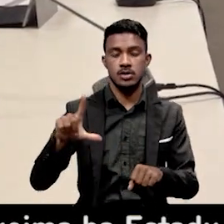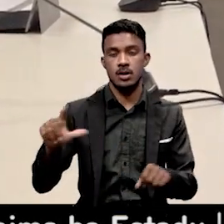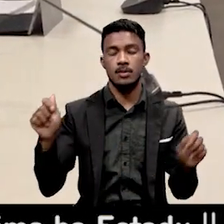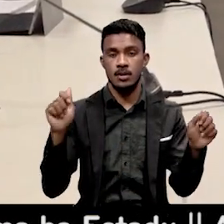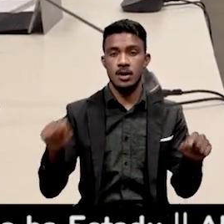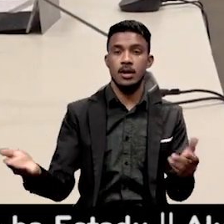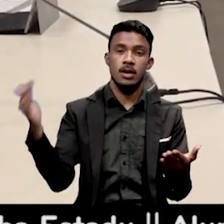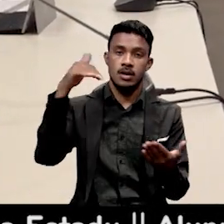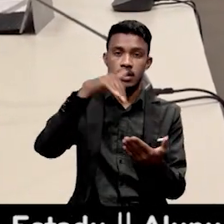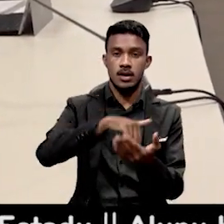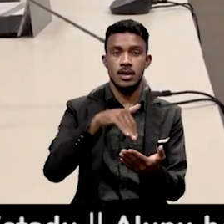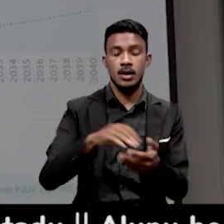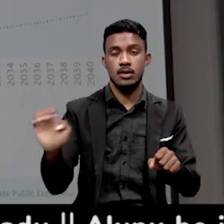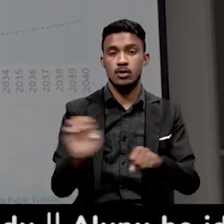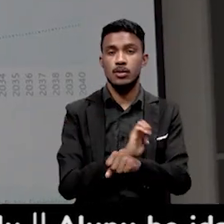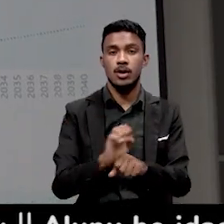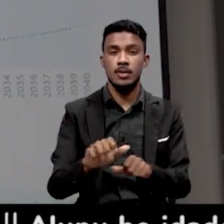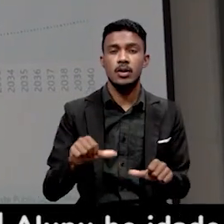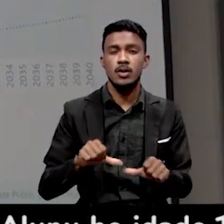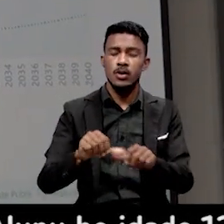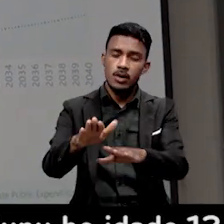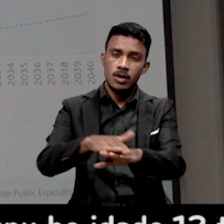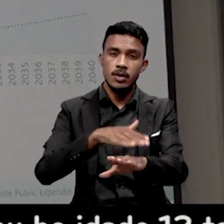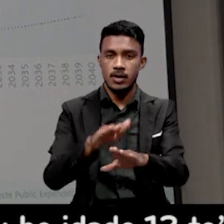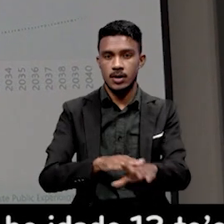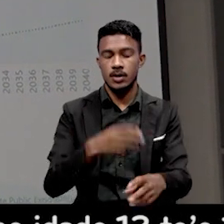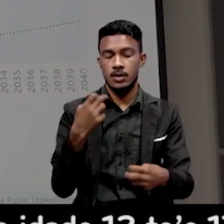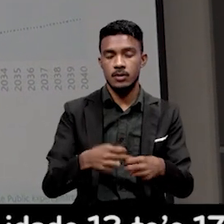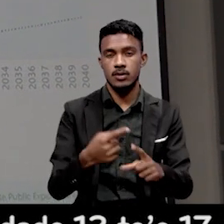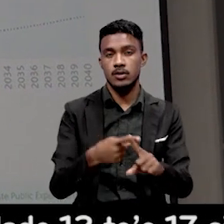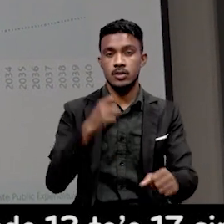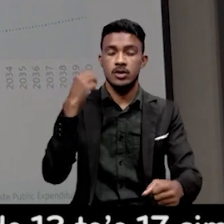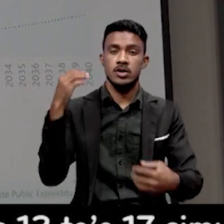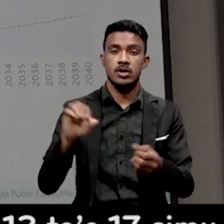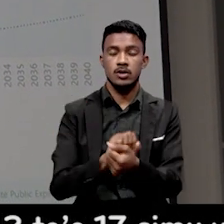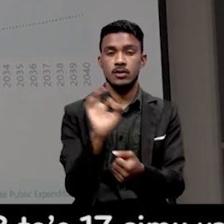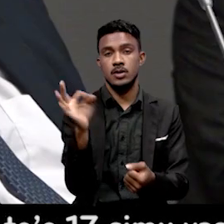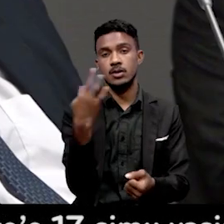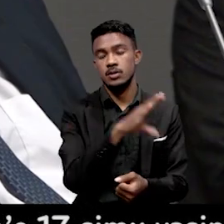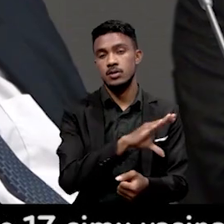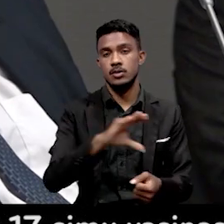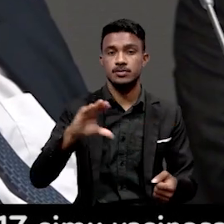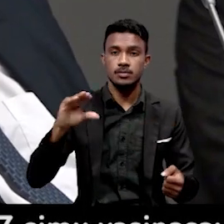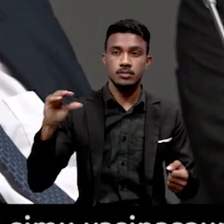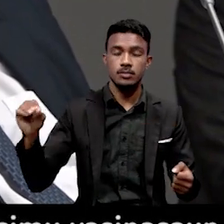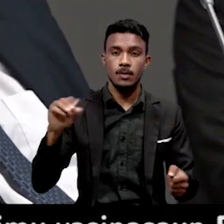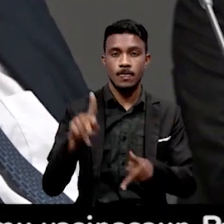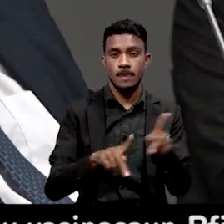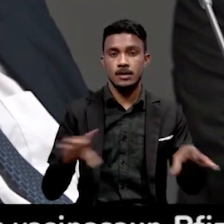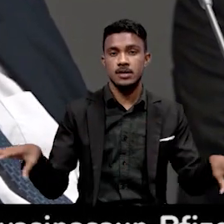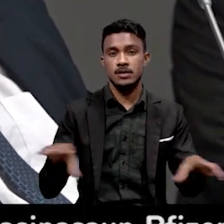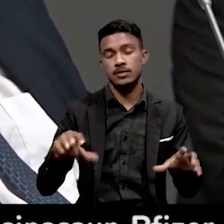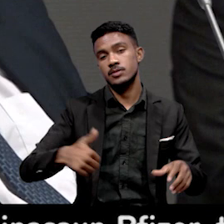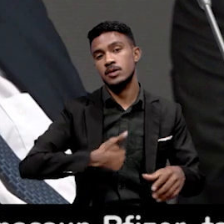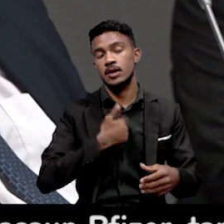recupera economia nebe lau neneik impacto husi pandemia COVID-19 tamba setor privado mos contribui ba crescimento